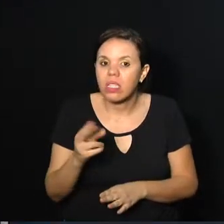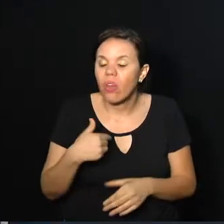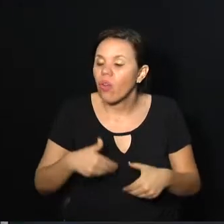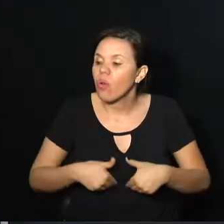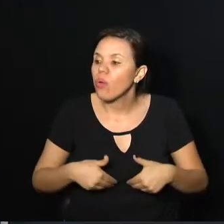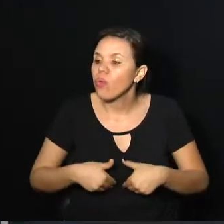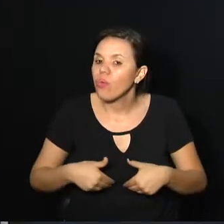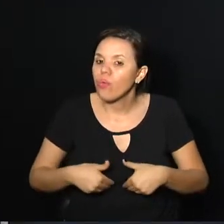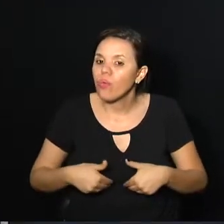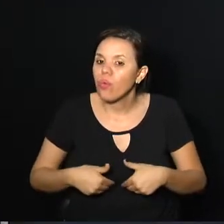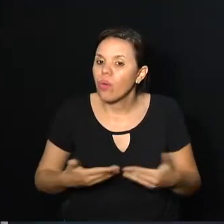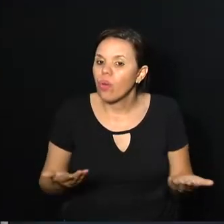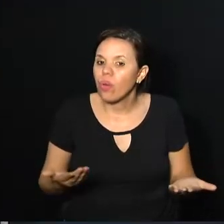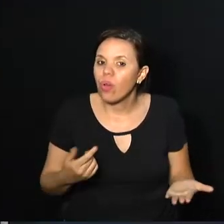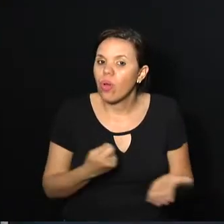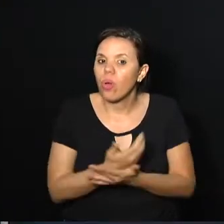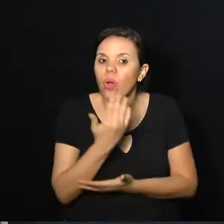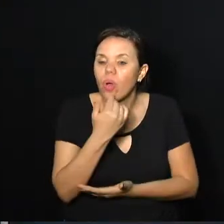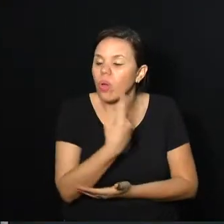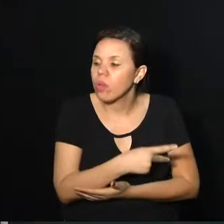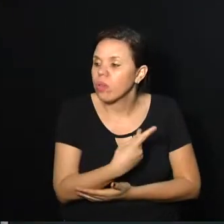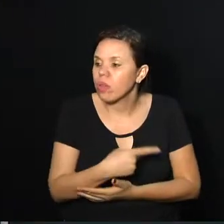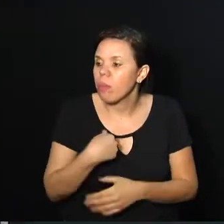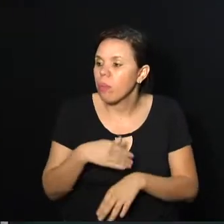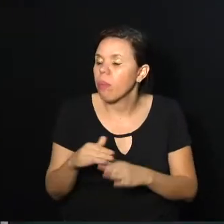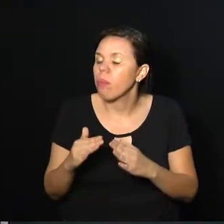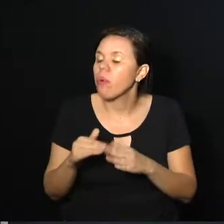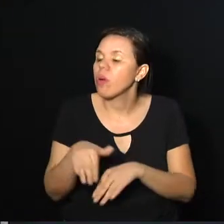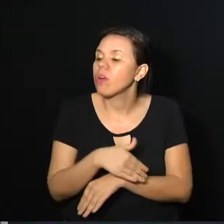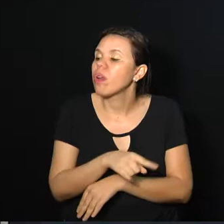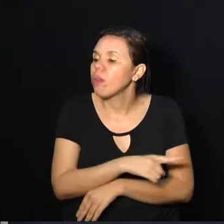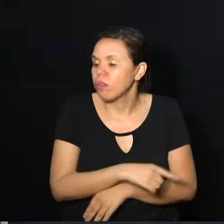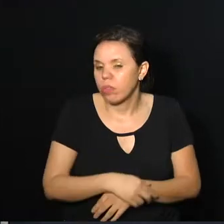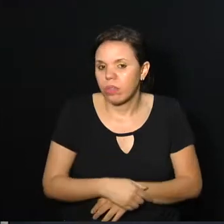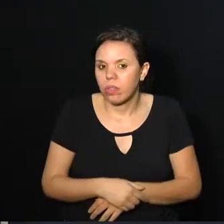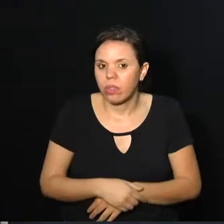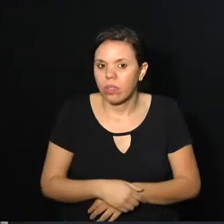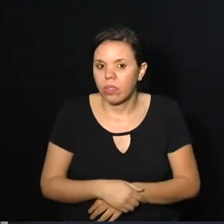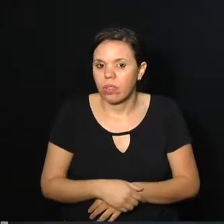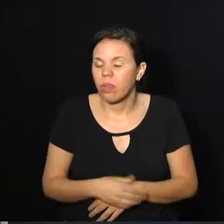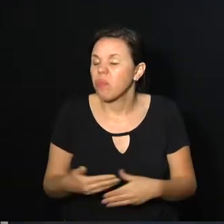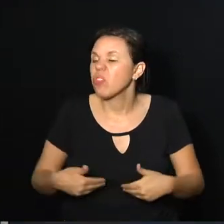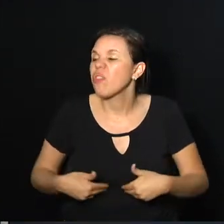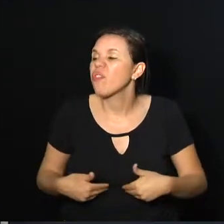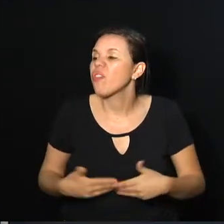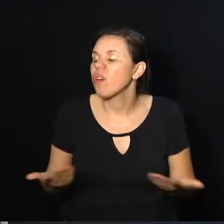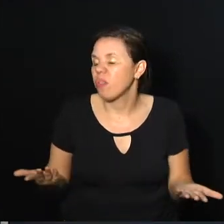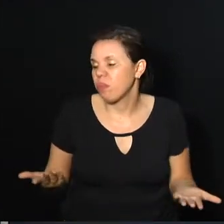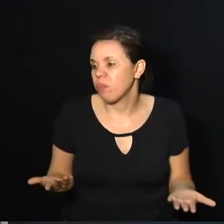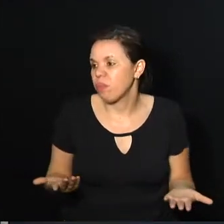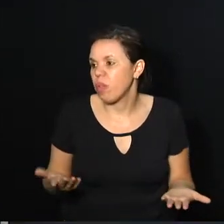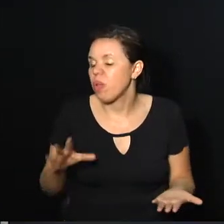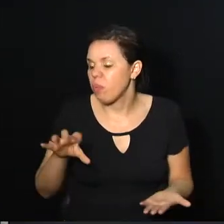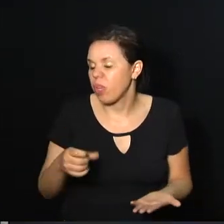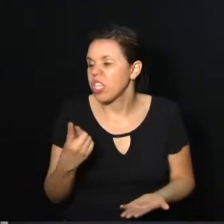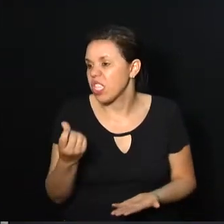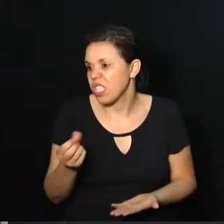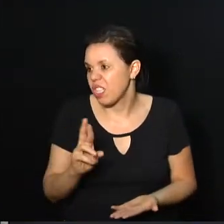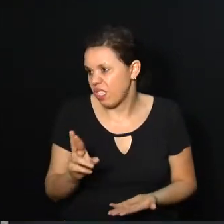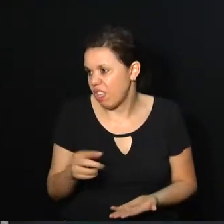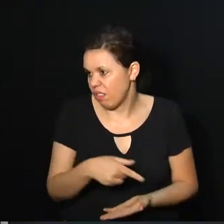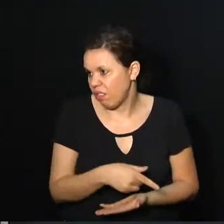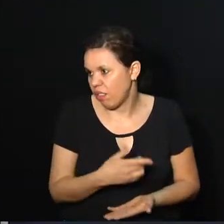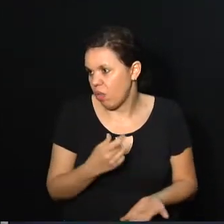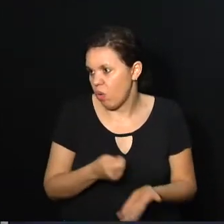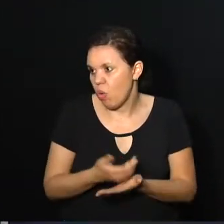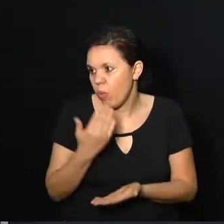fome, ele falou, né? Para comprar comida, na rua, você já viu como é que é, né? Então ele falou: eu estava com muita fome e tudo, então eu peguei R$16